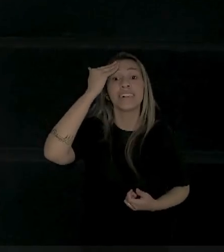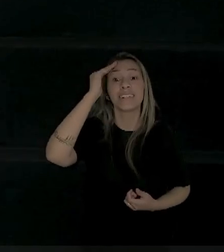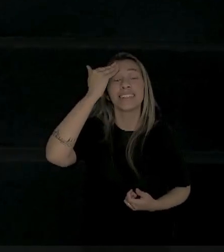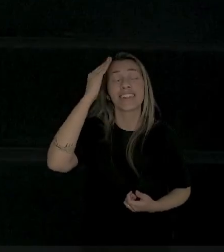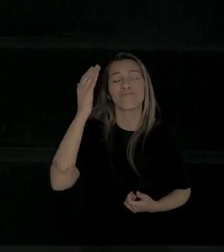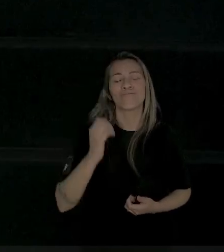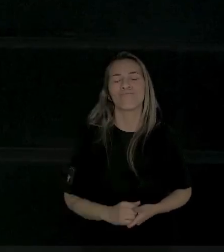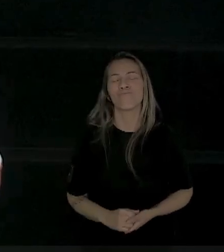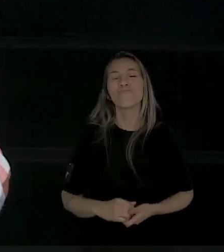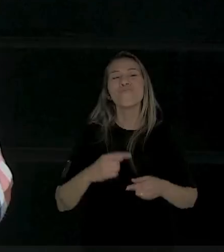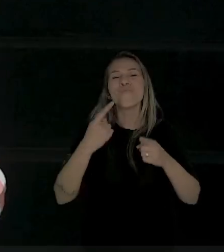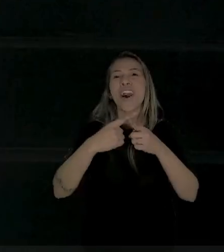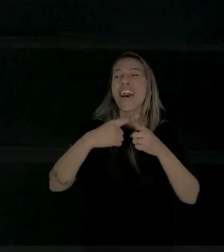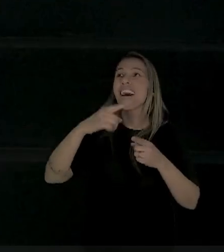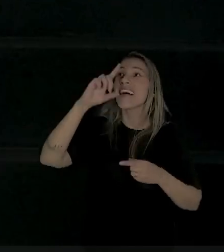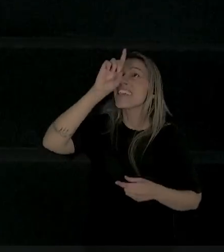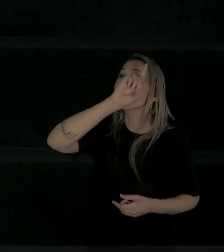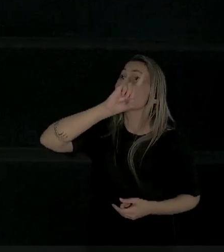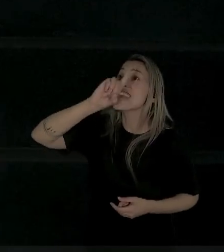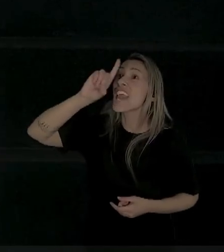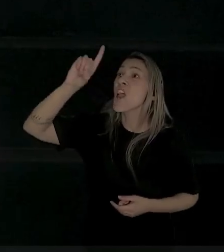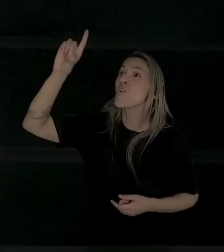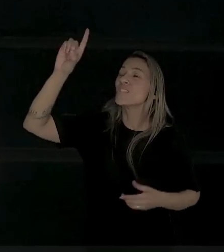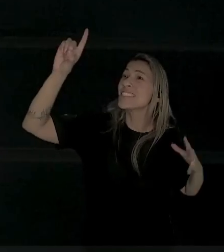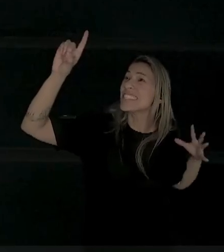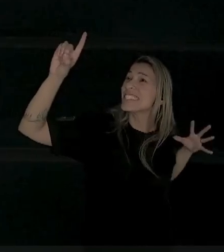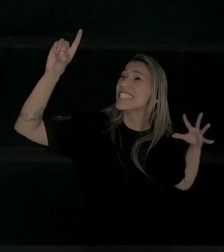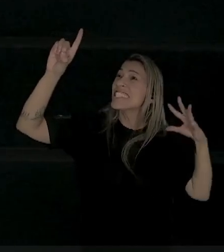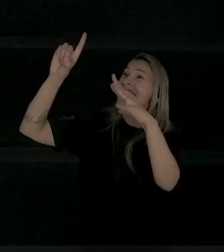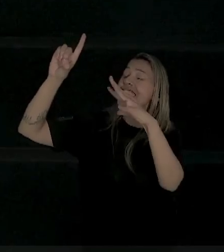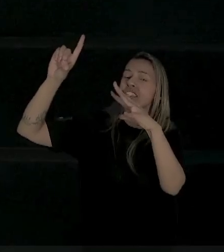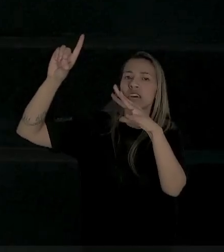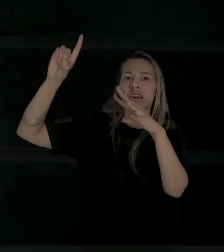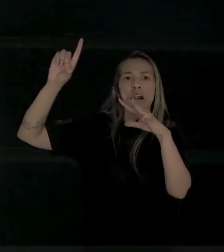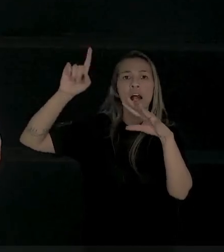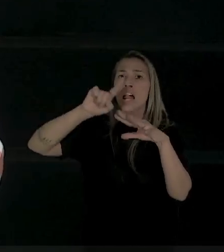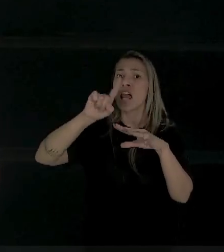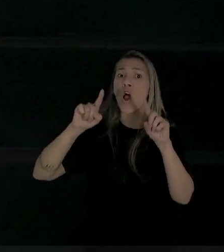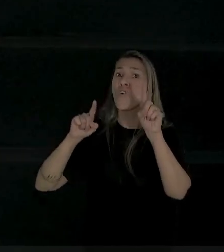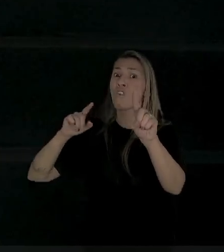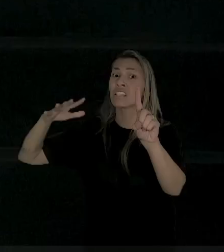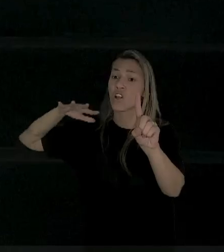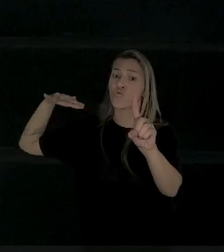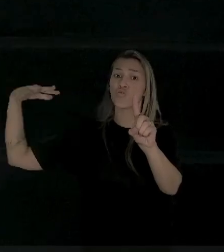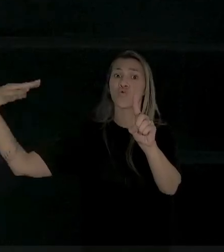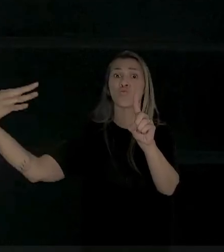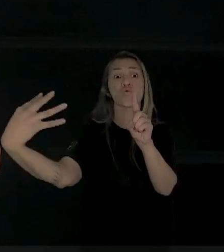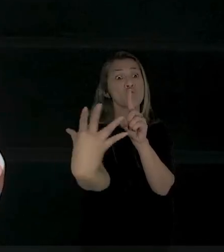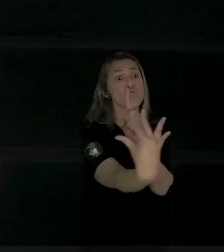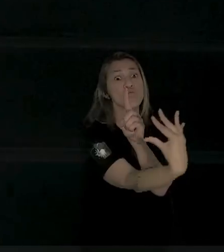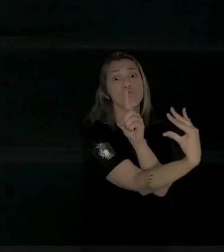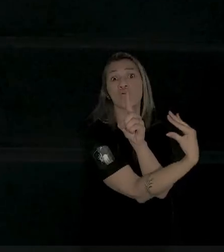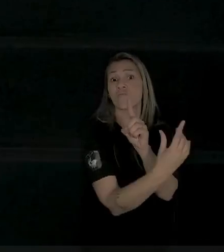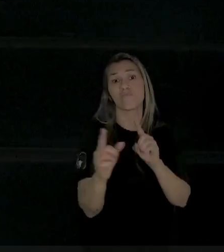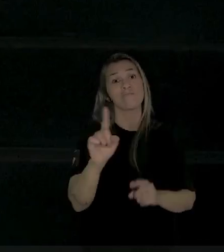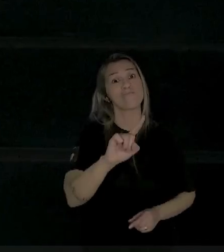em torno de você, mas gira em torno de Deus. E Deus não precisa de você, Deus não precisa de mim. Se você